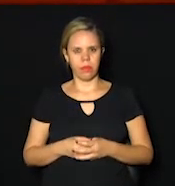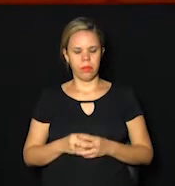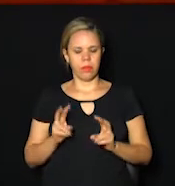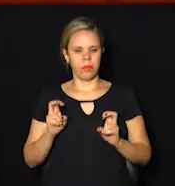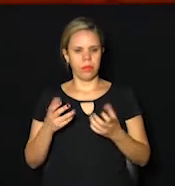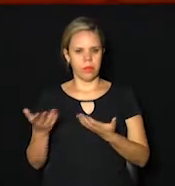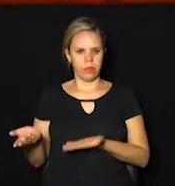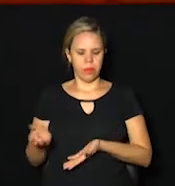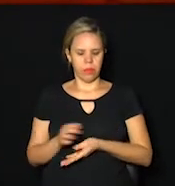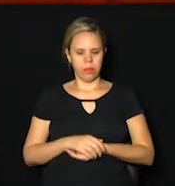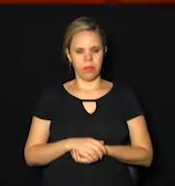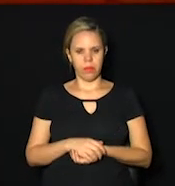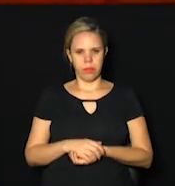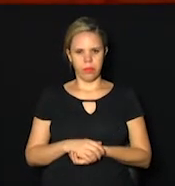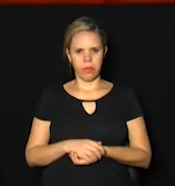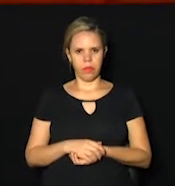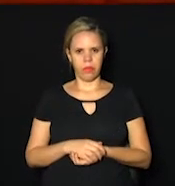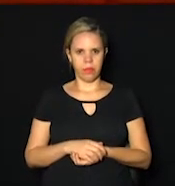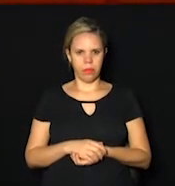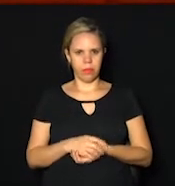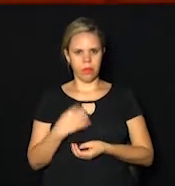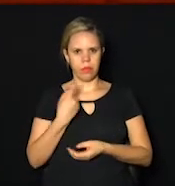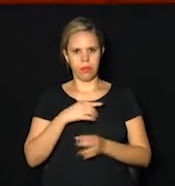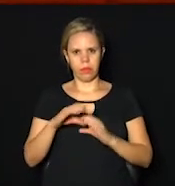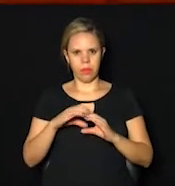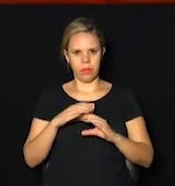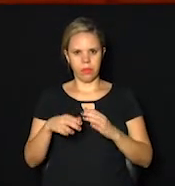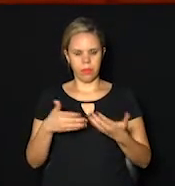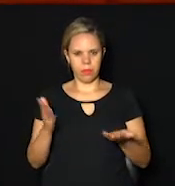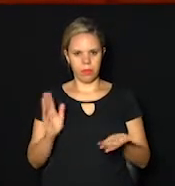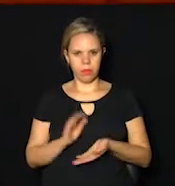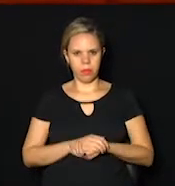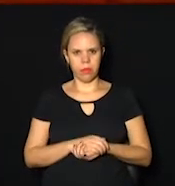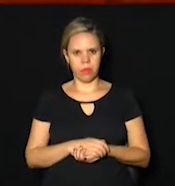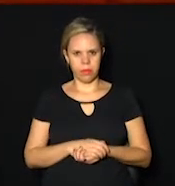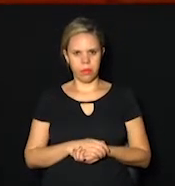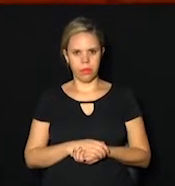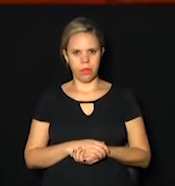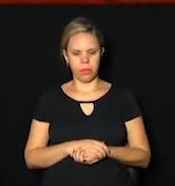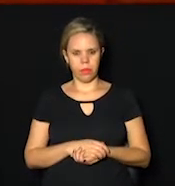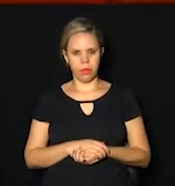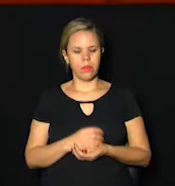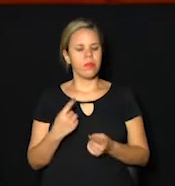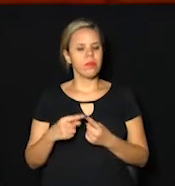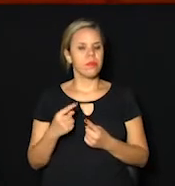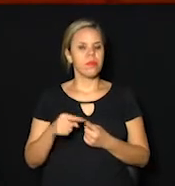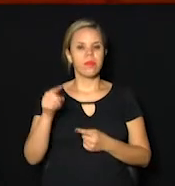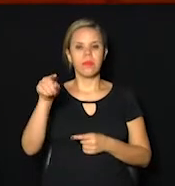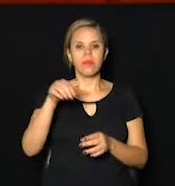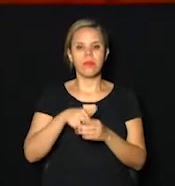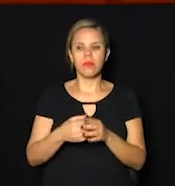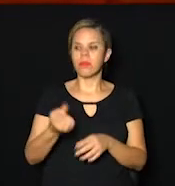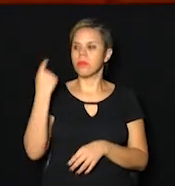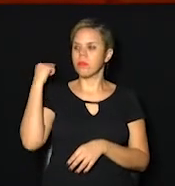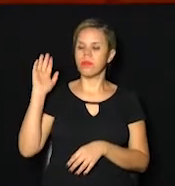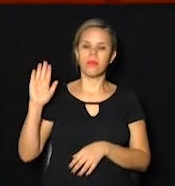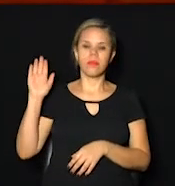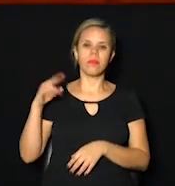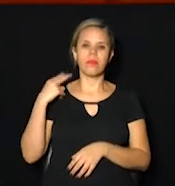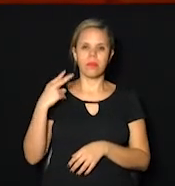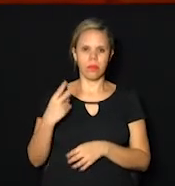disso. Até para a gente interagir mais. Por que você votou no seu último candidato a